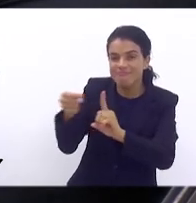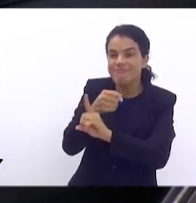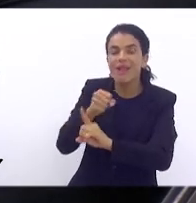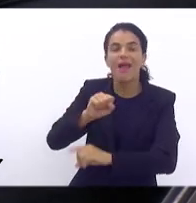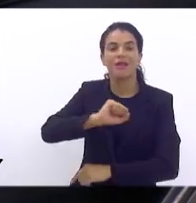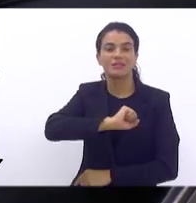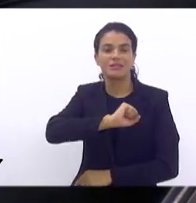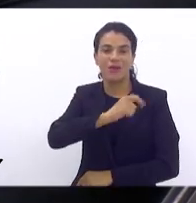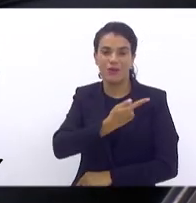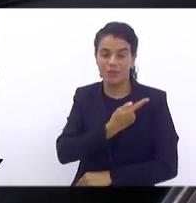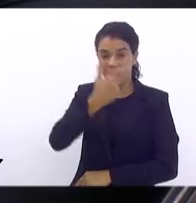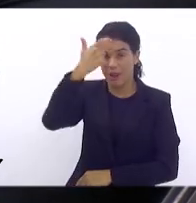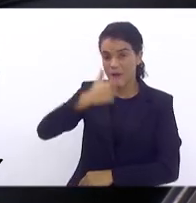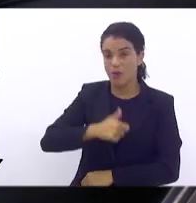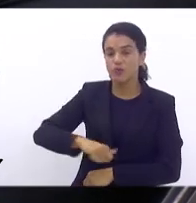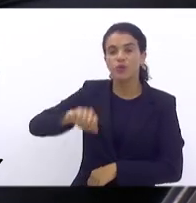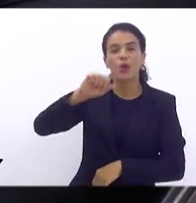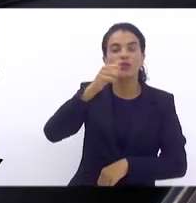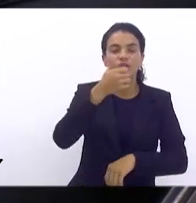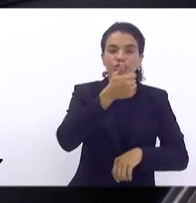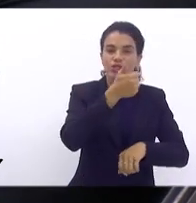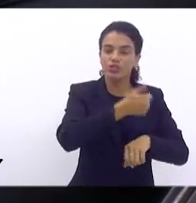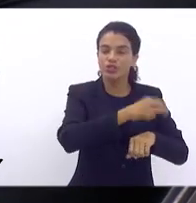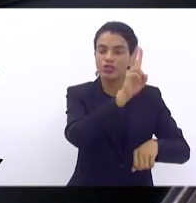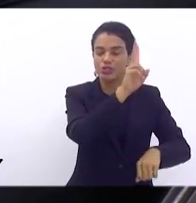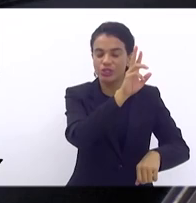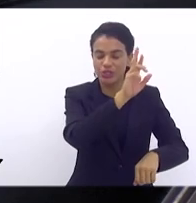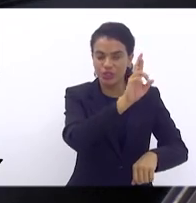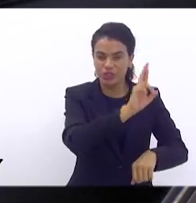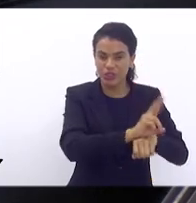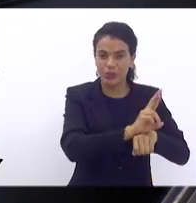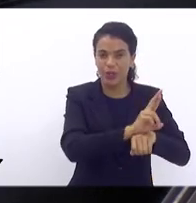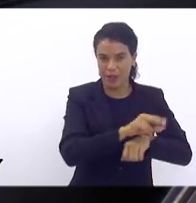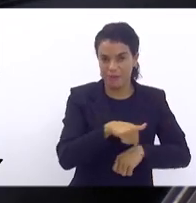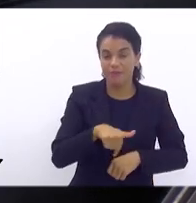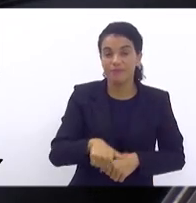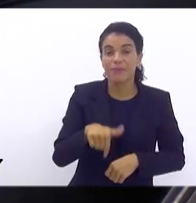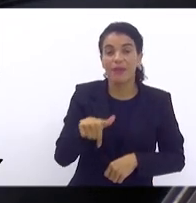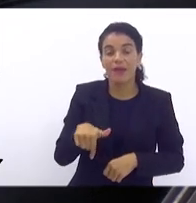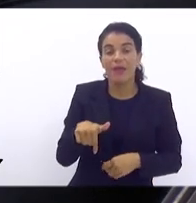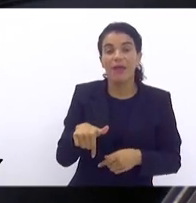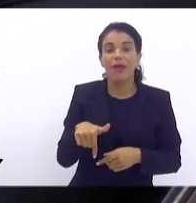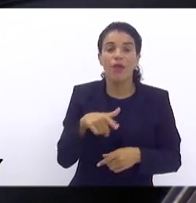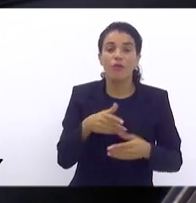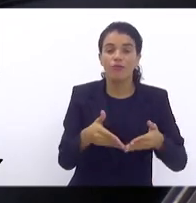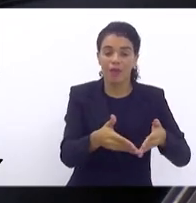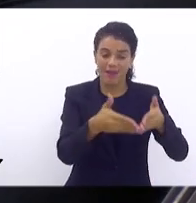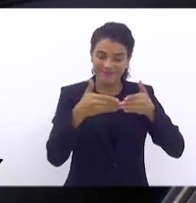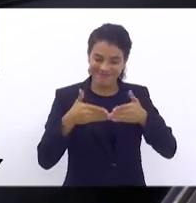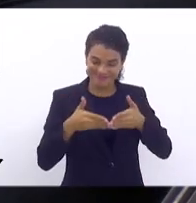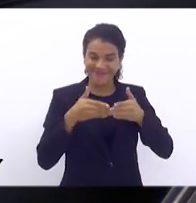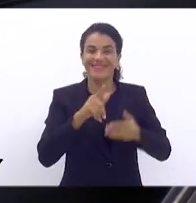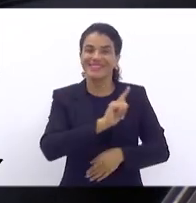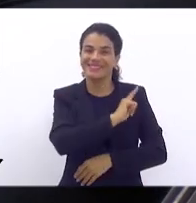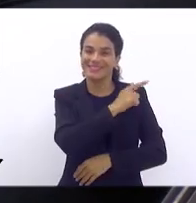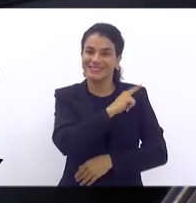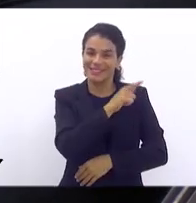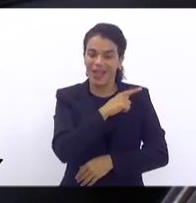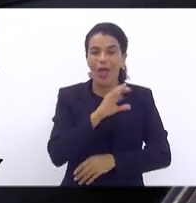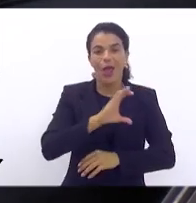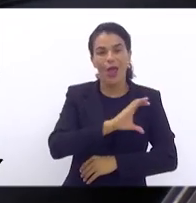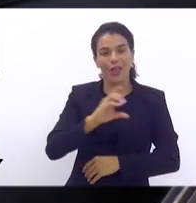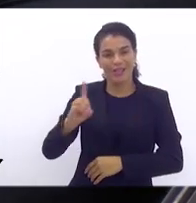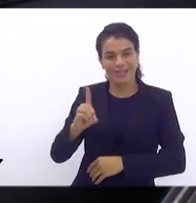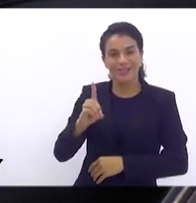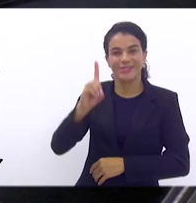de São Gonçalo eu sou titular desse órgão em 2018 eu fui afastada para esse cargo da gestão que a coordenadoria de